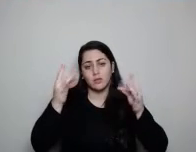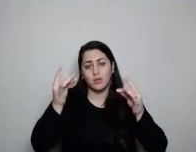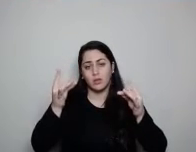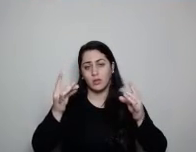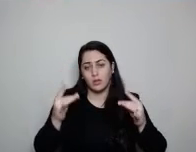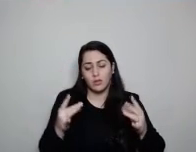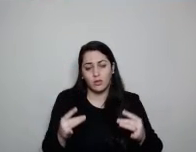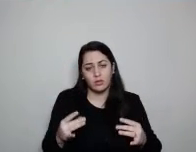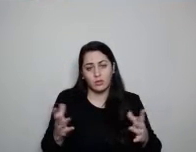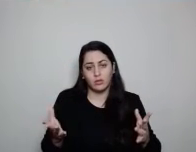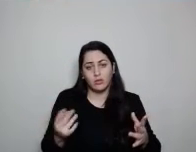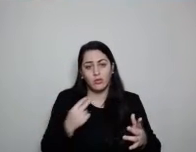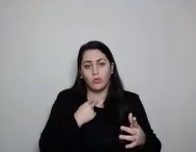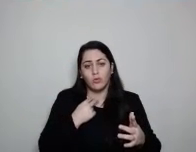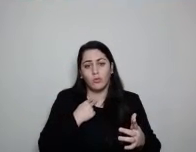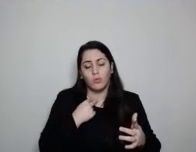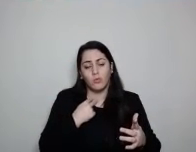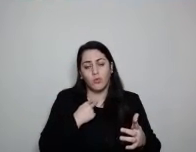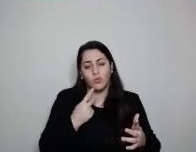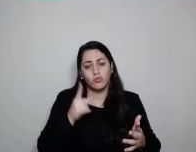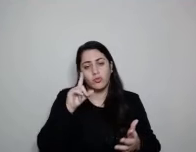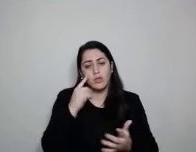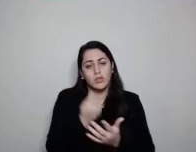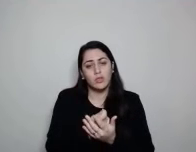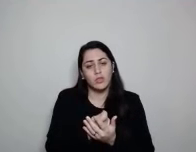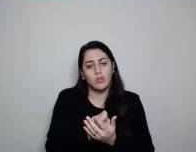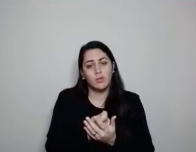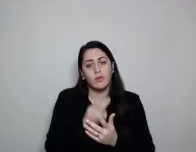formar convencimento com base